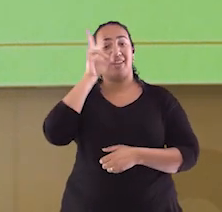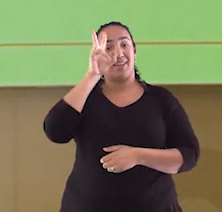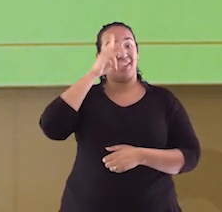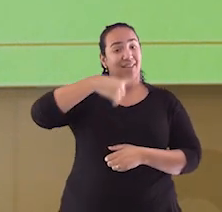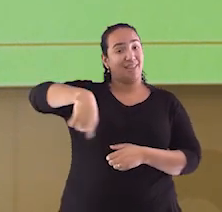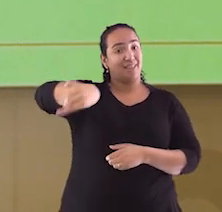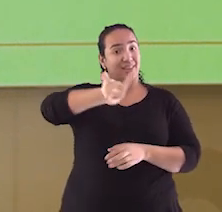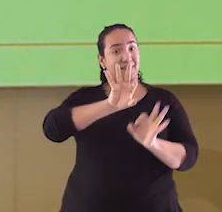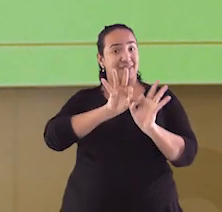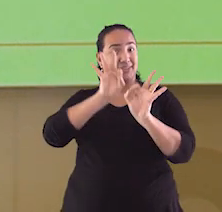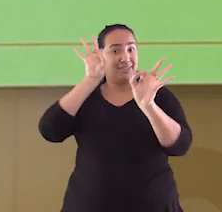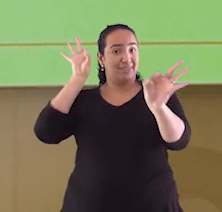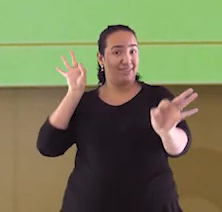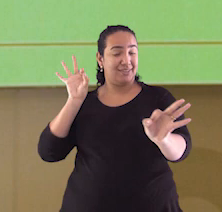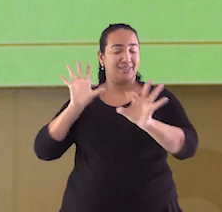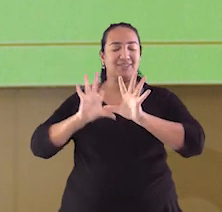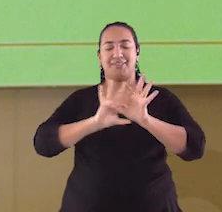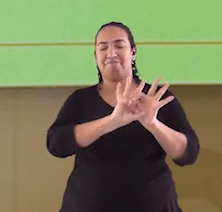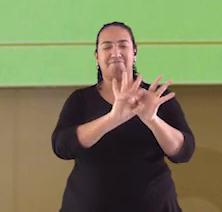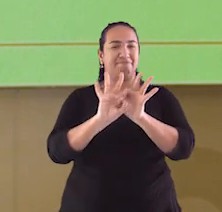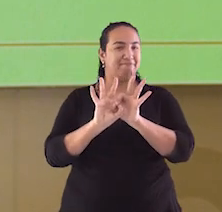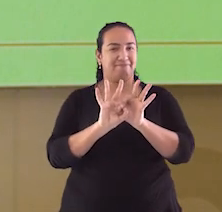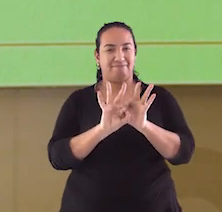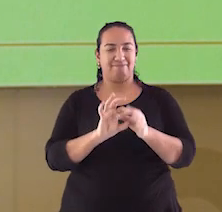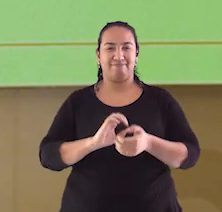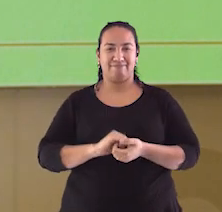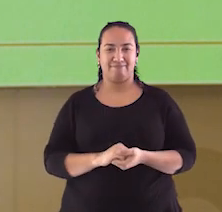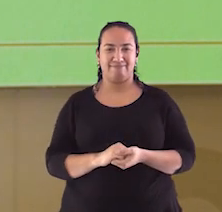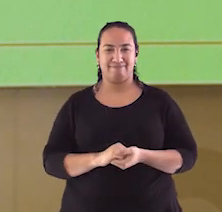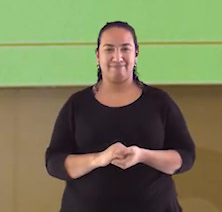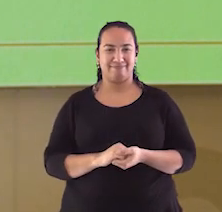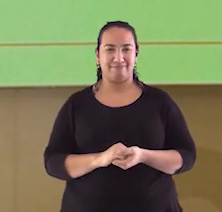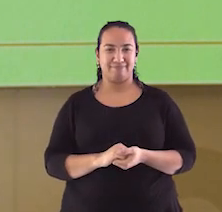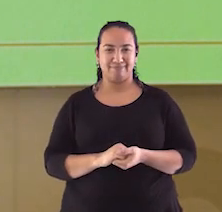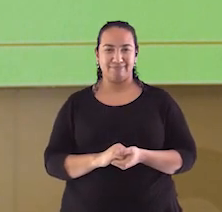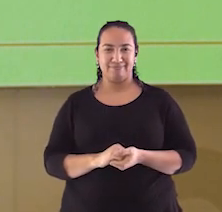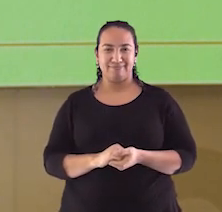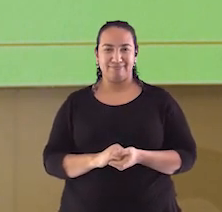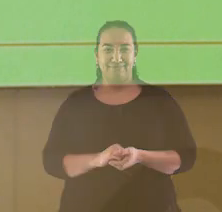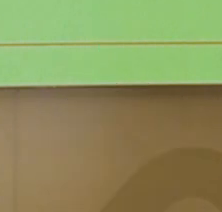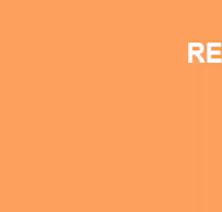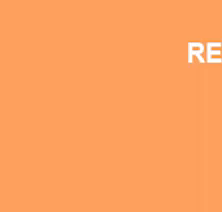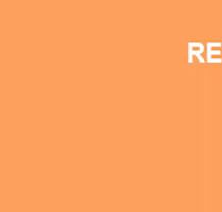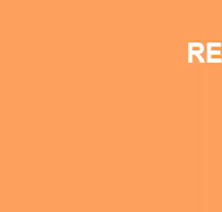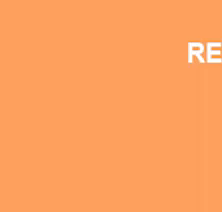E não esqueça, mesmo distantes, estamos juntos!